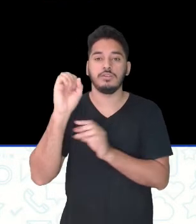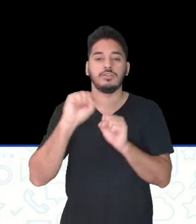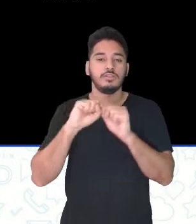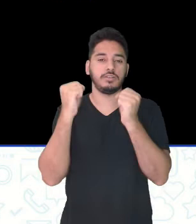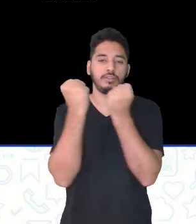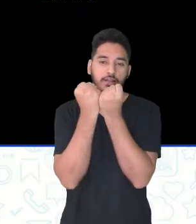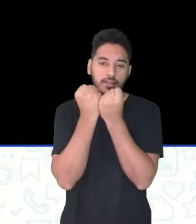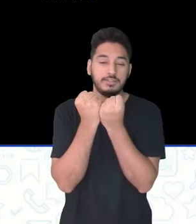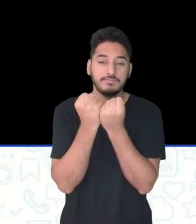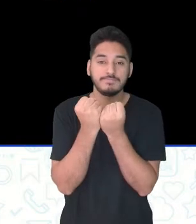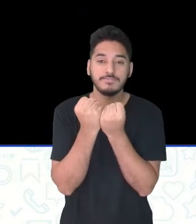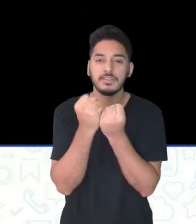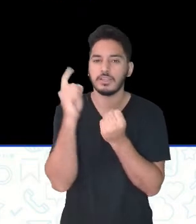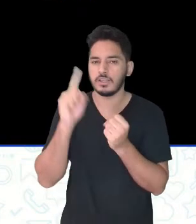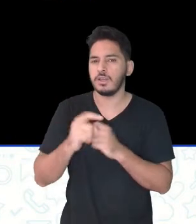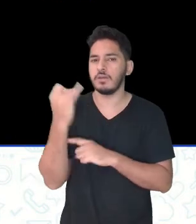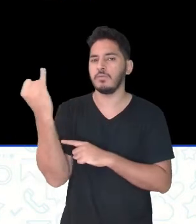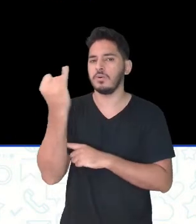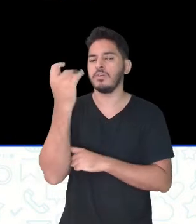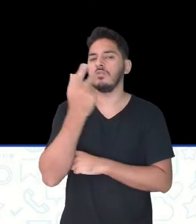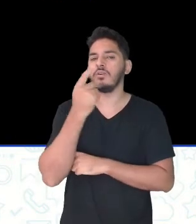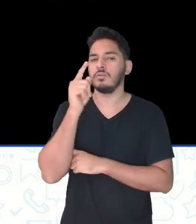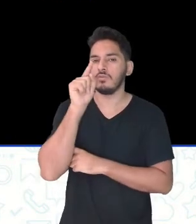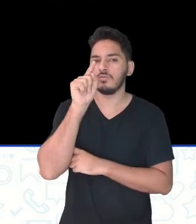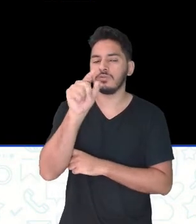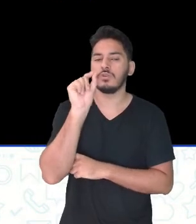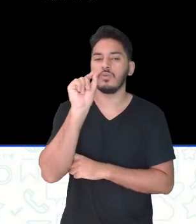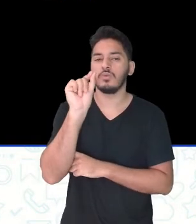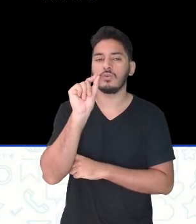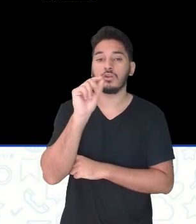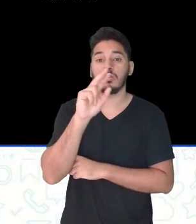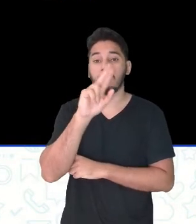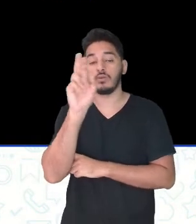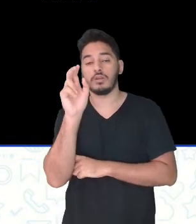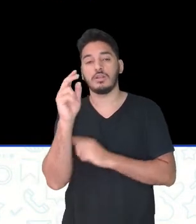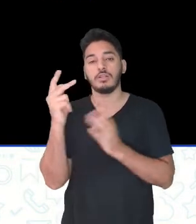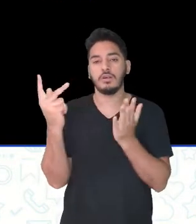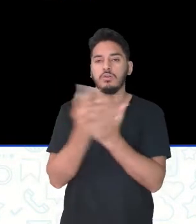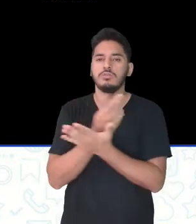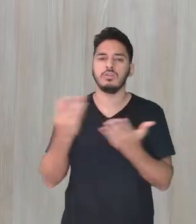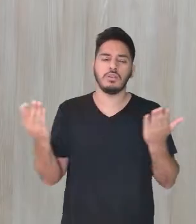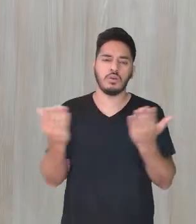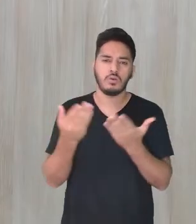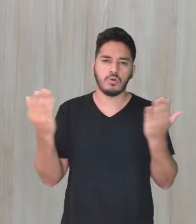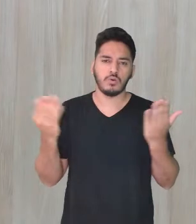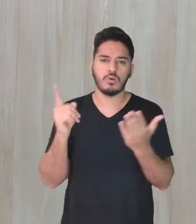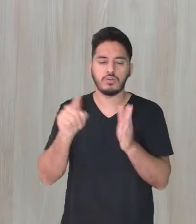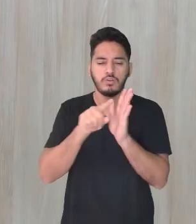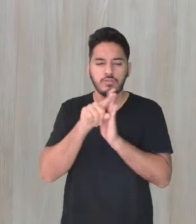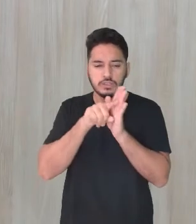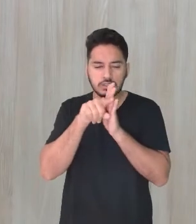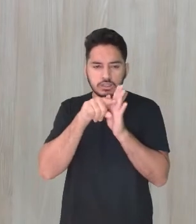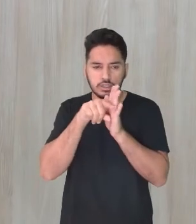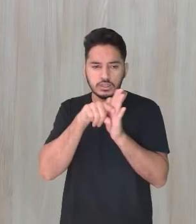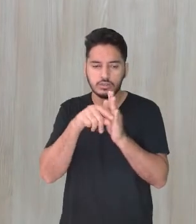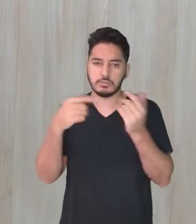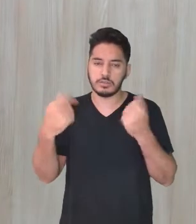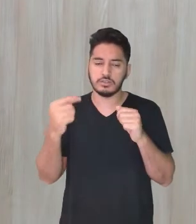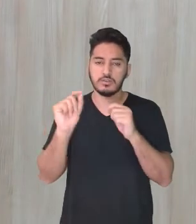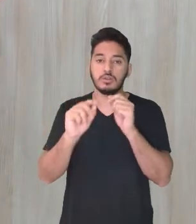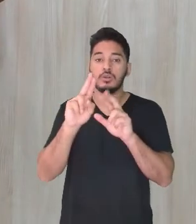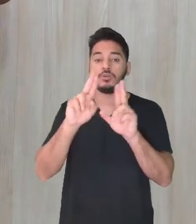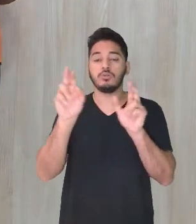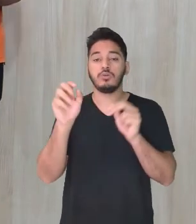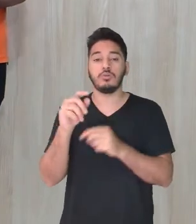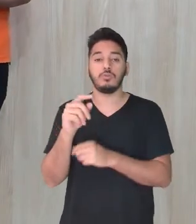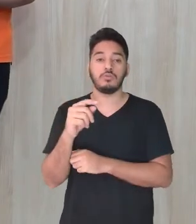que inclusive é muito importante falar para vocês de um caso que está acontecendo aí, né, de uma investigação que precisa ser feita sobre o